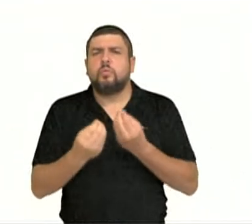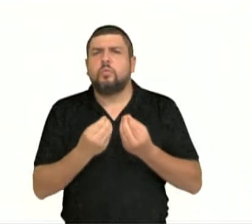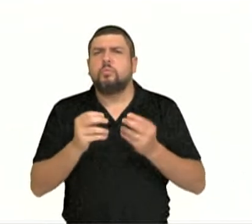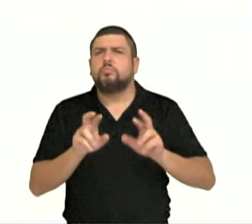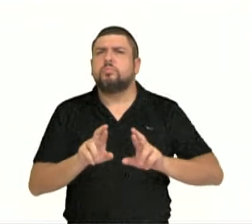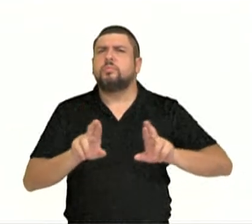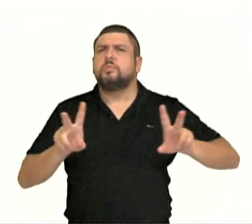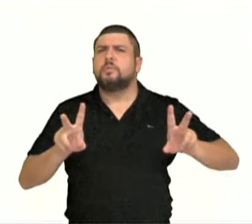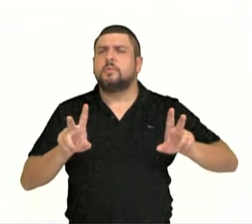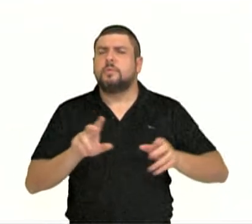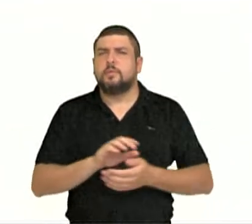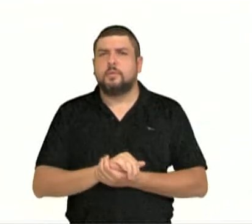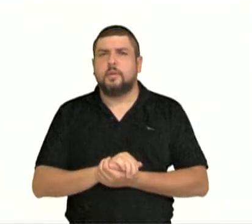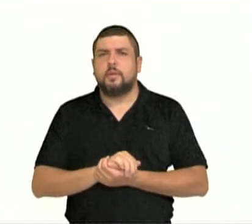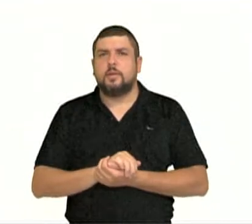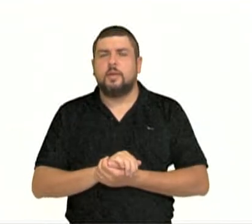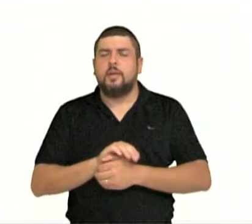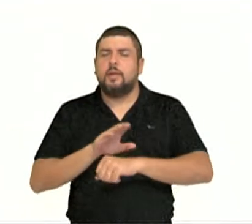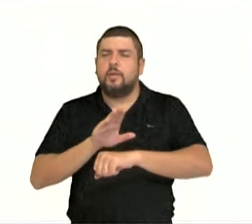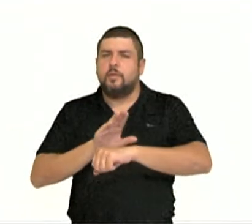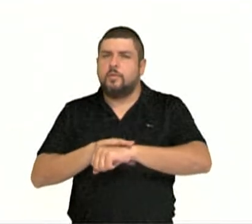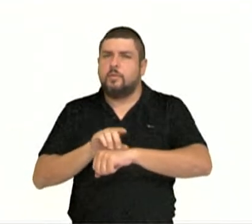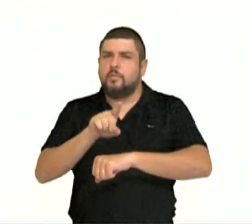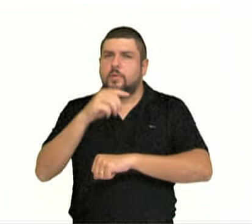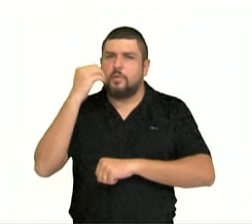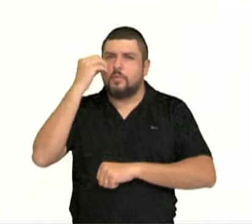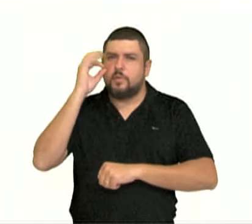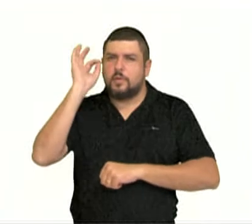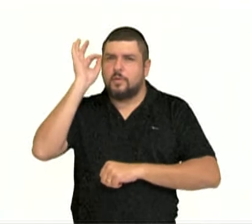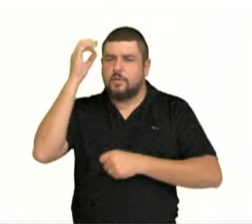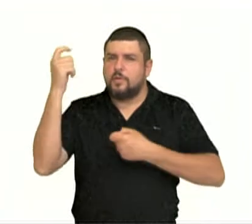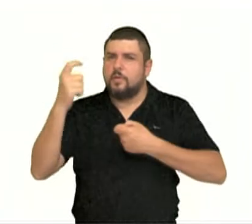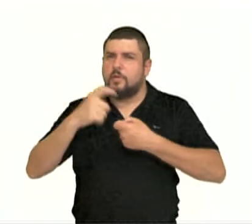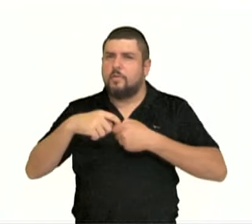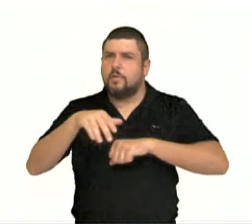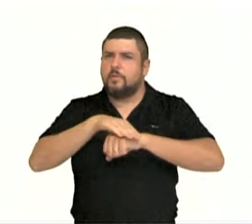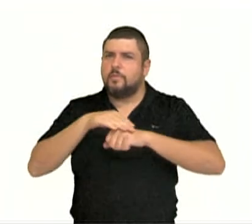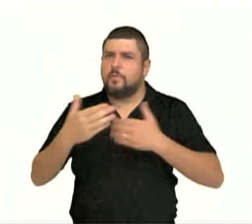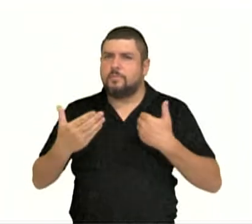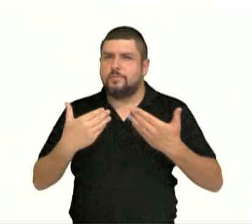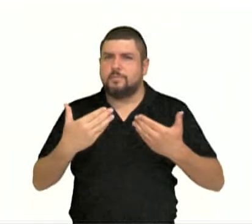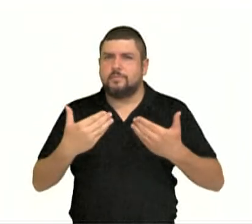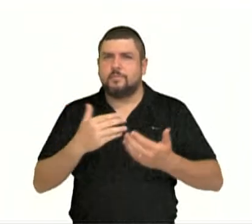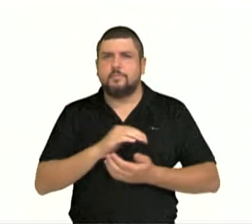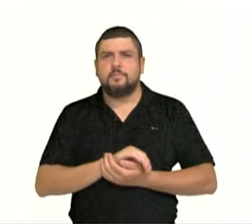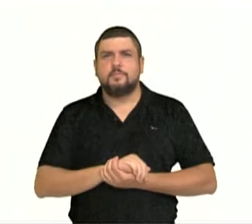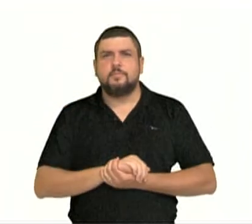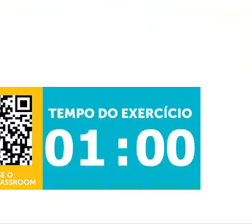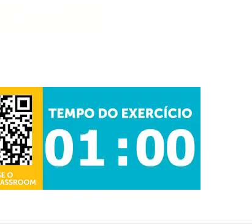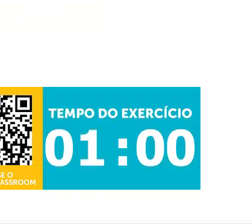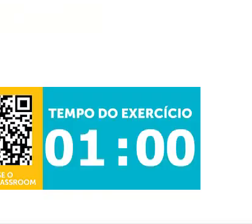Certo? Eu vou dar um tempinho para vocês aí e daqui a pouco a gente volta para poder discutir essa questão.